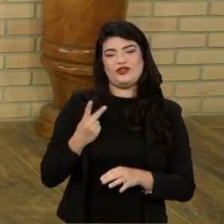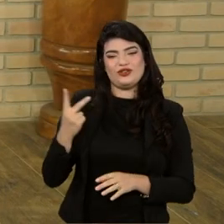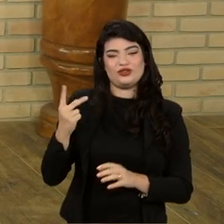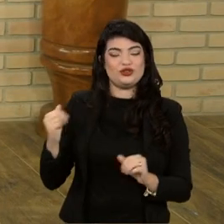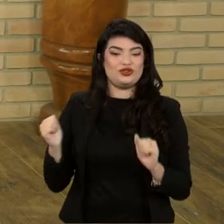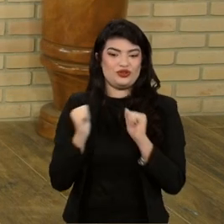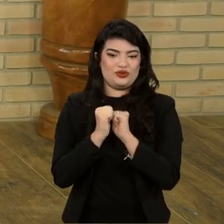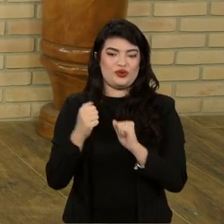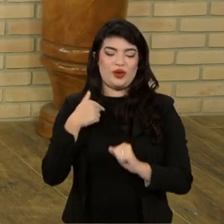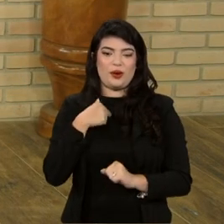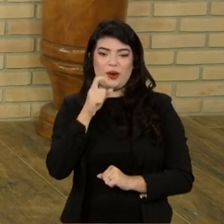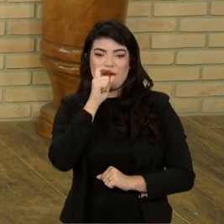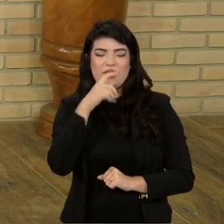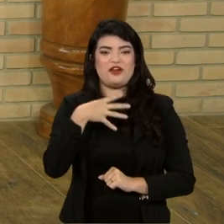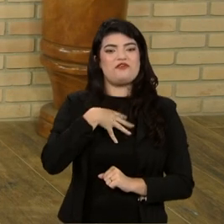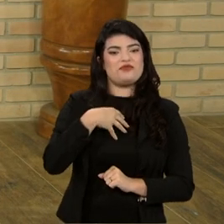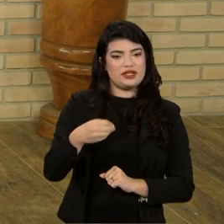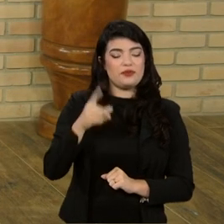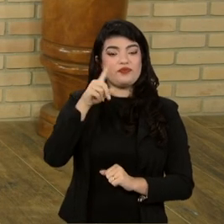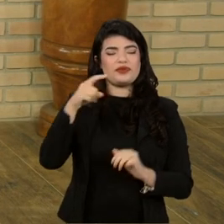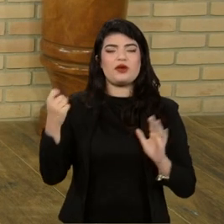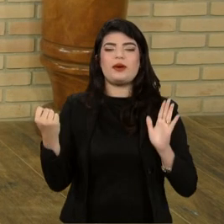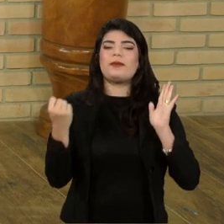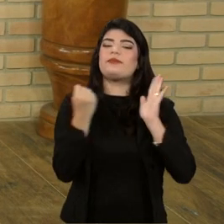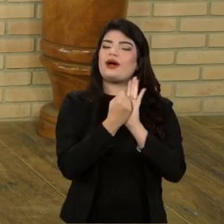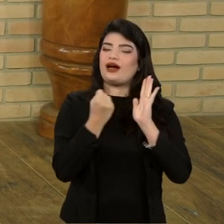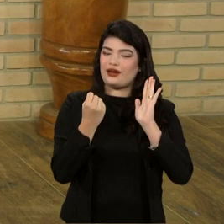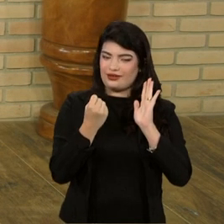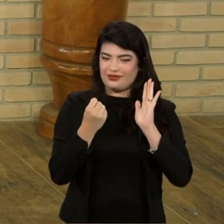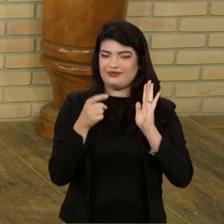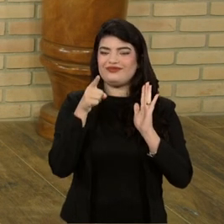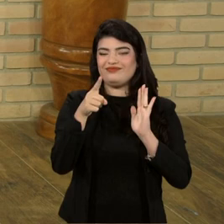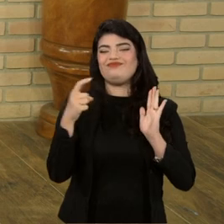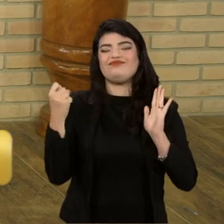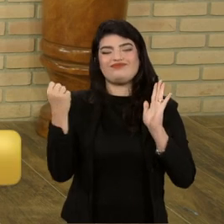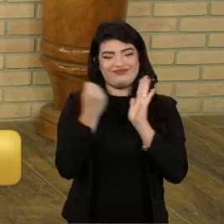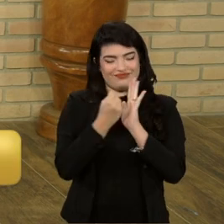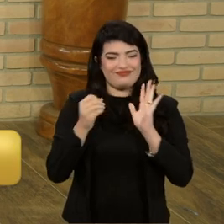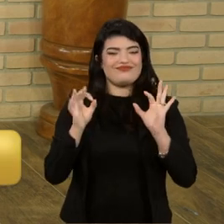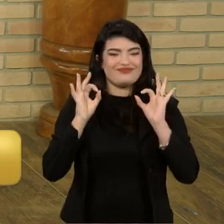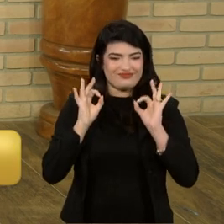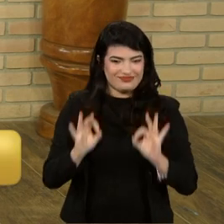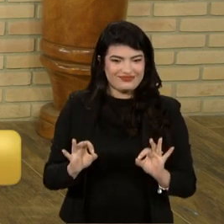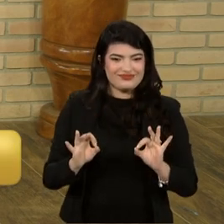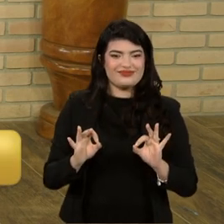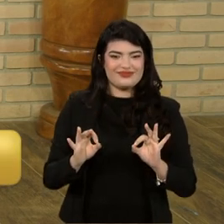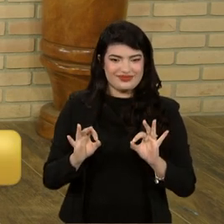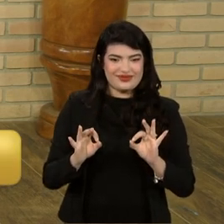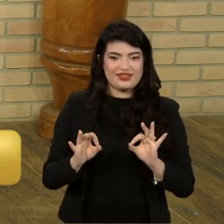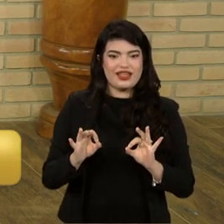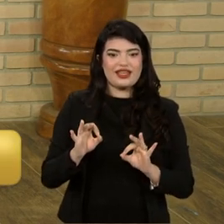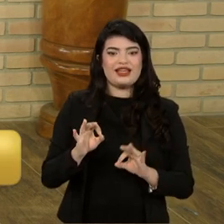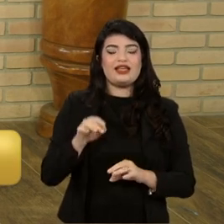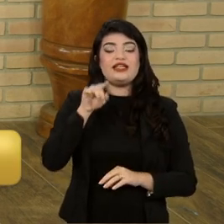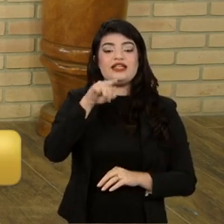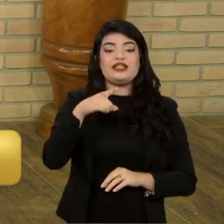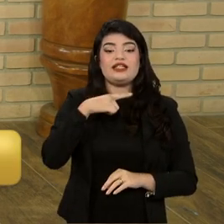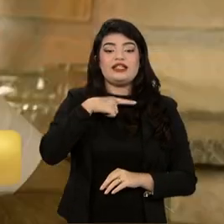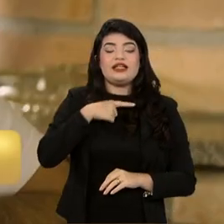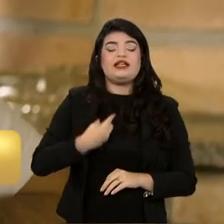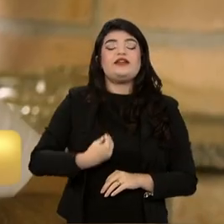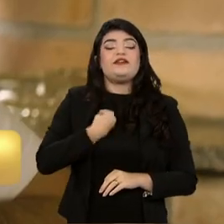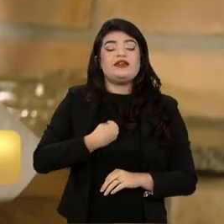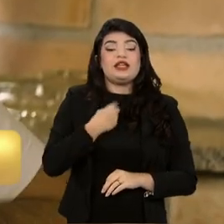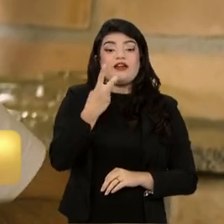Foi um marco, né? Depois dali, foi em 2000. Não, foi você, o Marco. Seu nome é Marco, foi você mesmo. Gente, desde lá, eu tô há 20